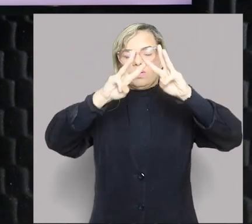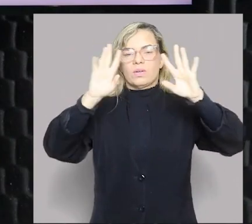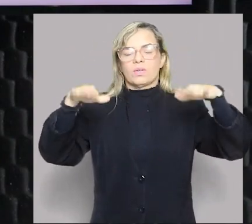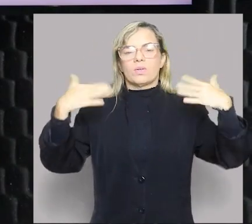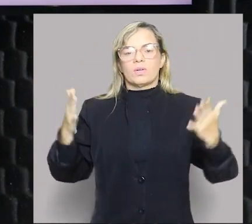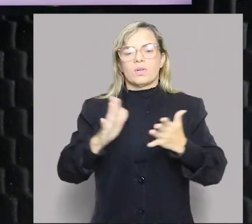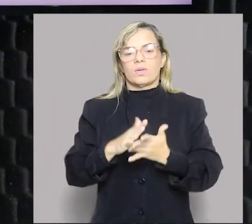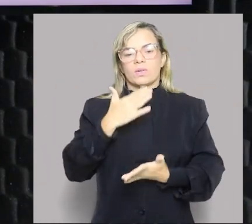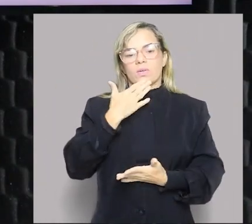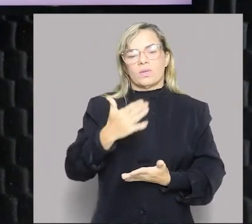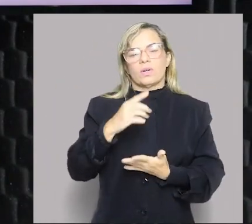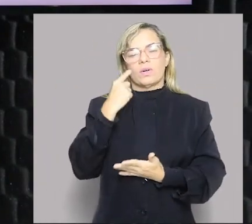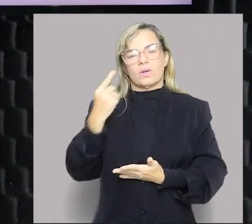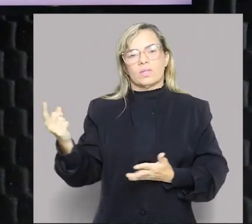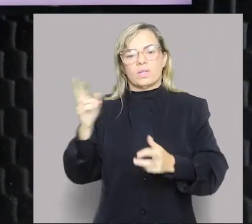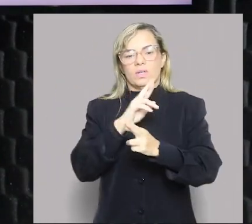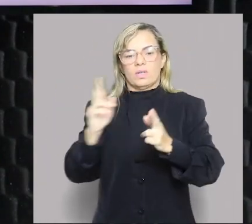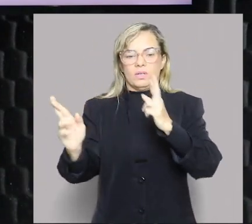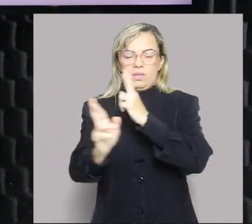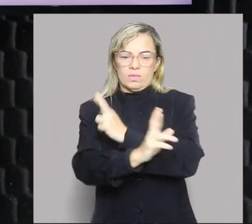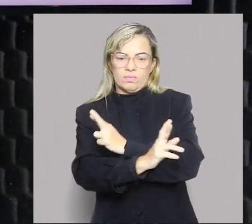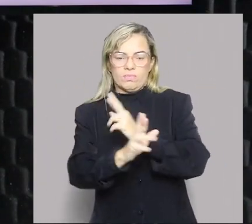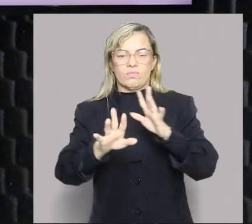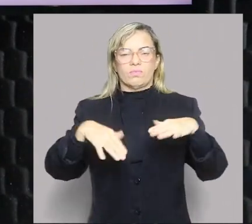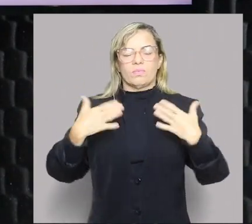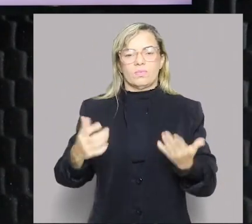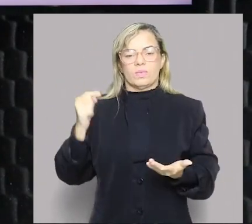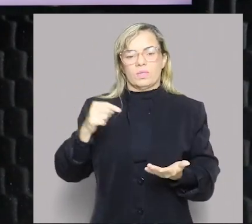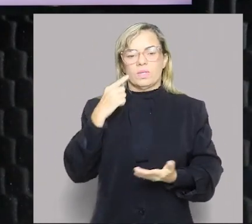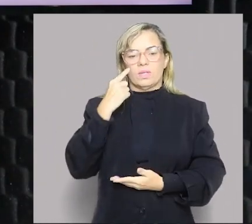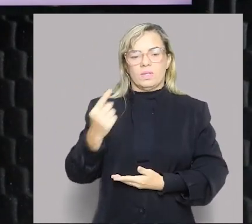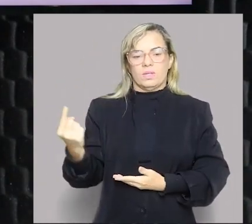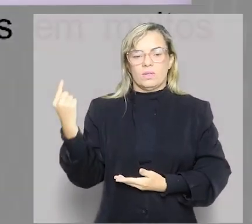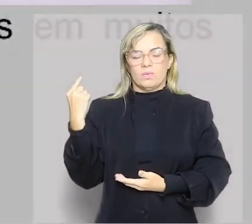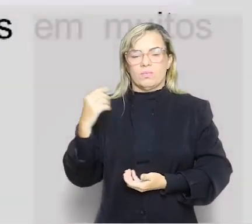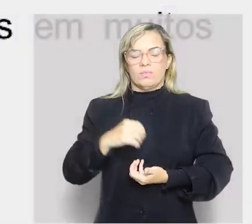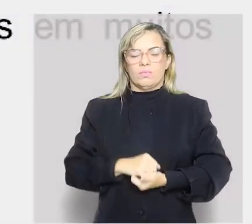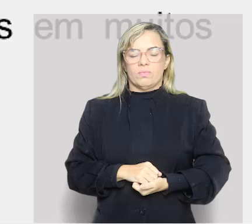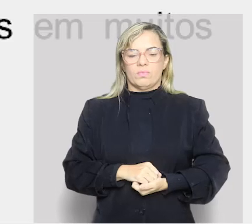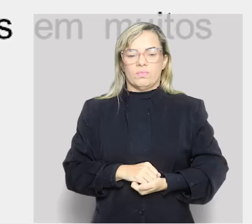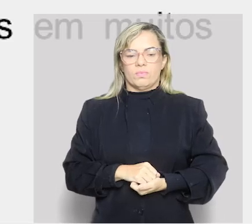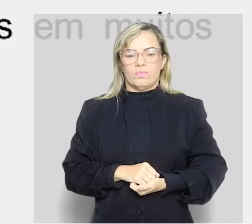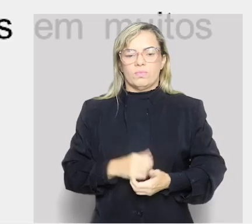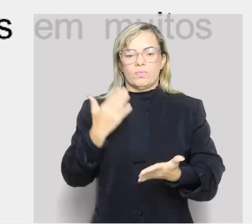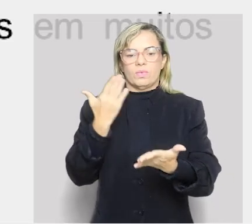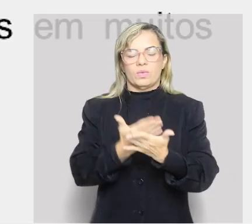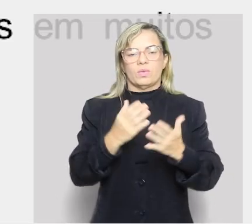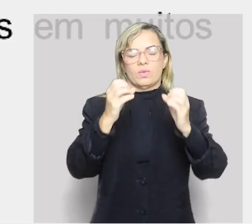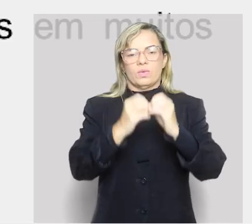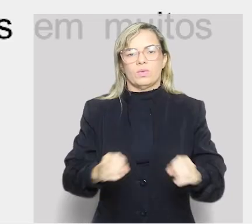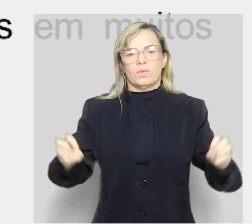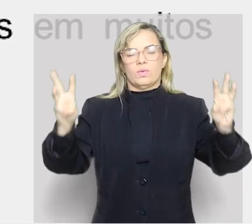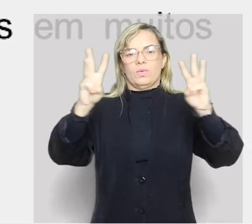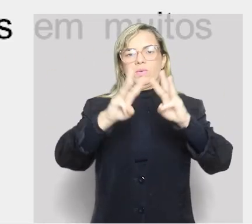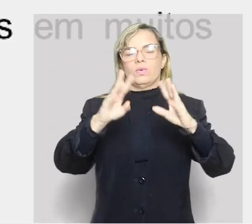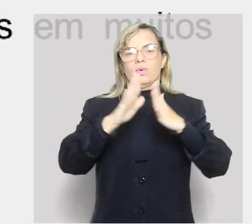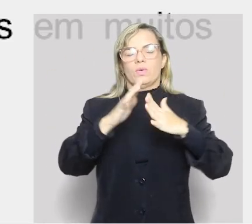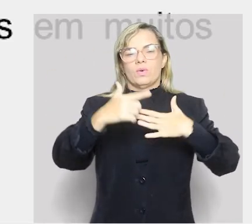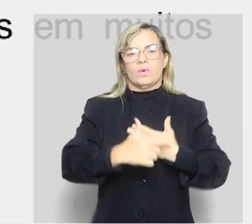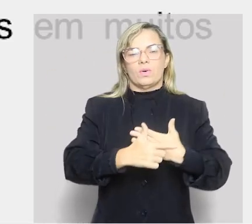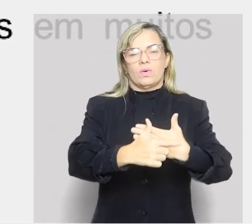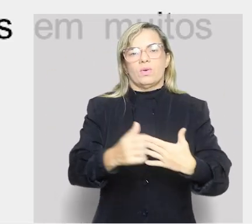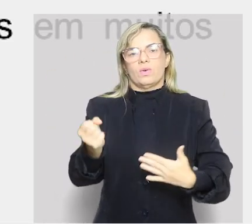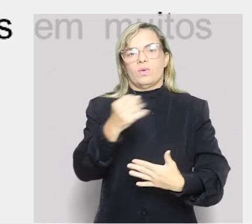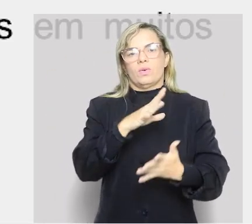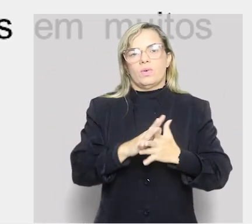ele pede para nós associarmos? Ele pede para você relacionar nesse estudo da ONU sobre a função das novas